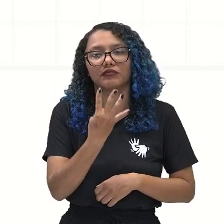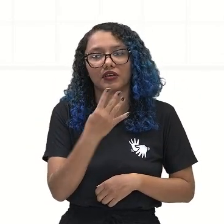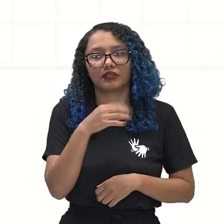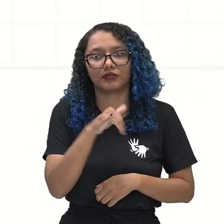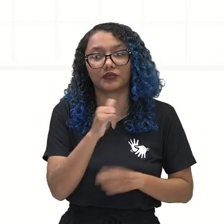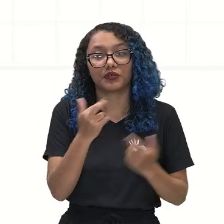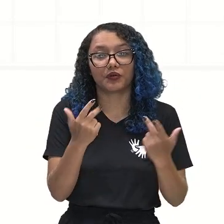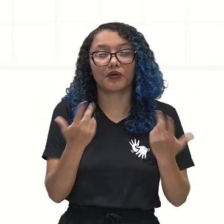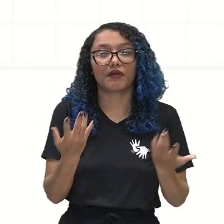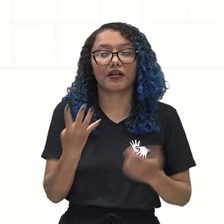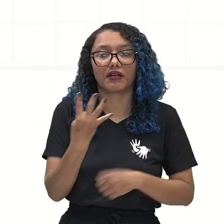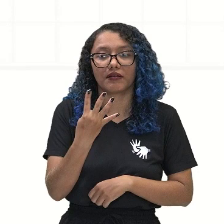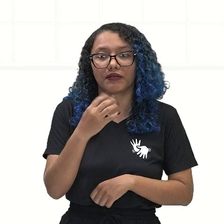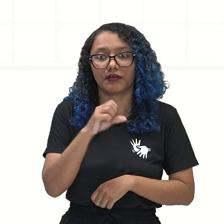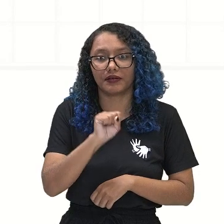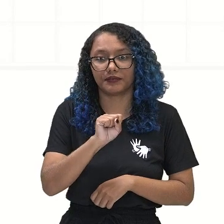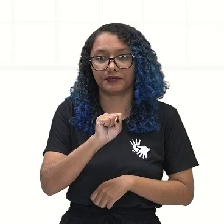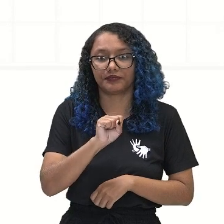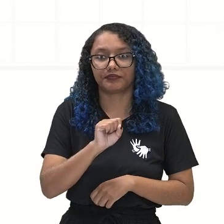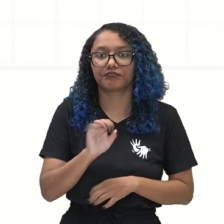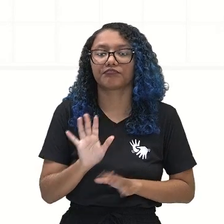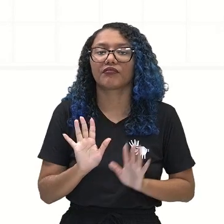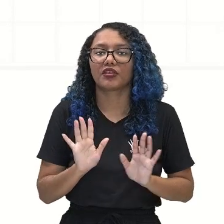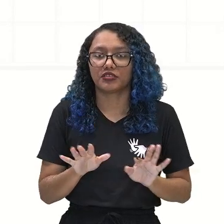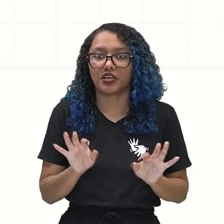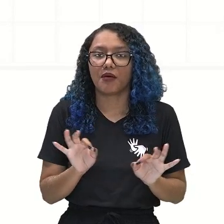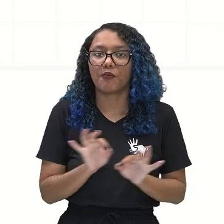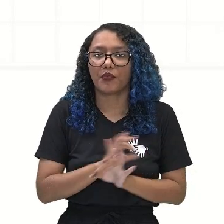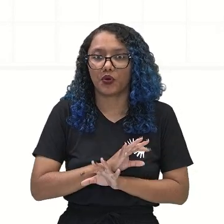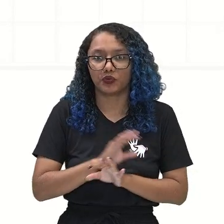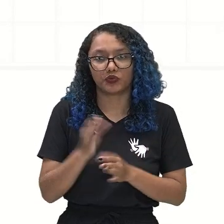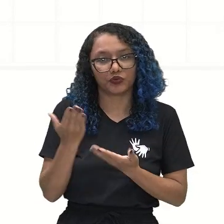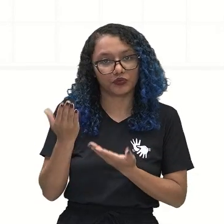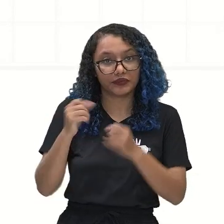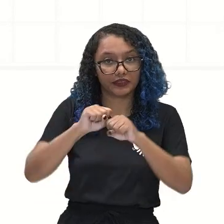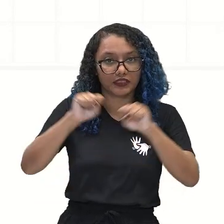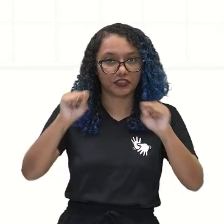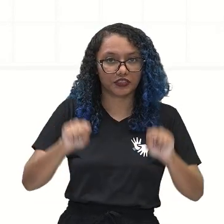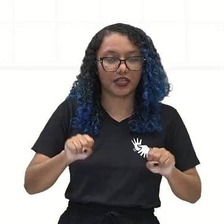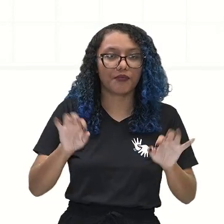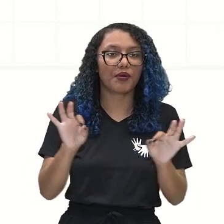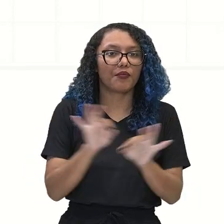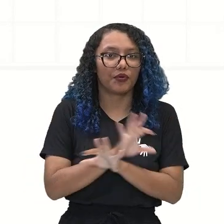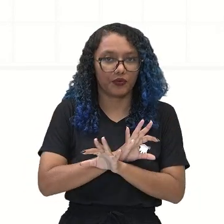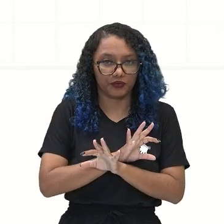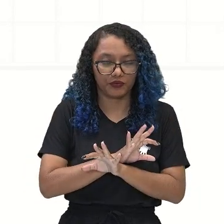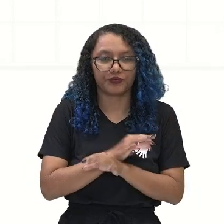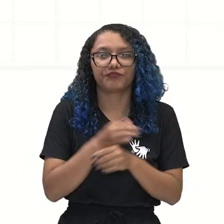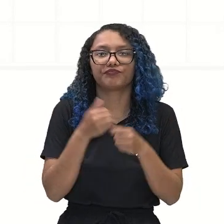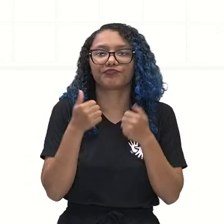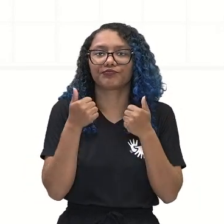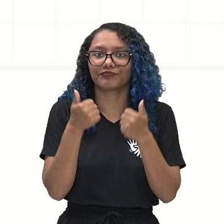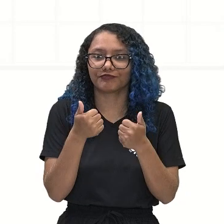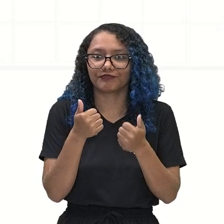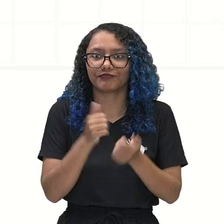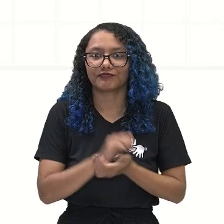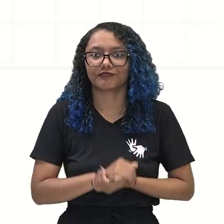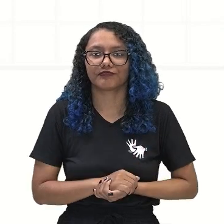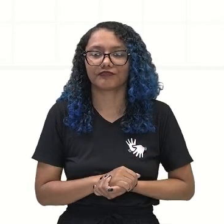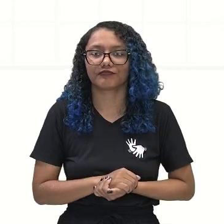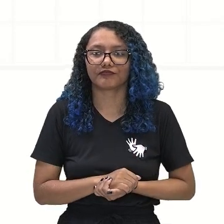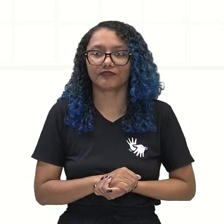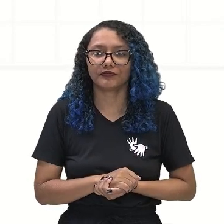48. Pronto, esse é o sistema que nós vamos trabalhar agora, certo? Por quê? Porque